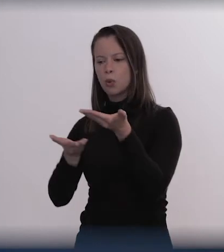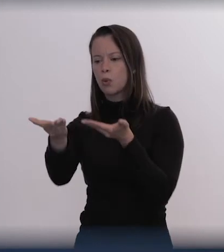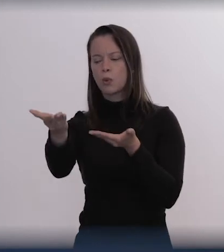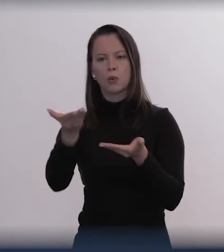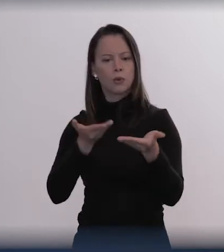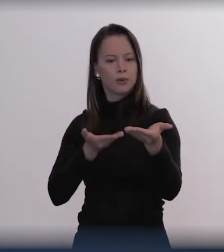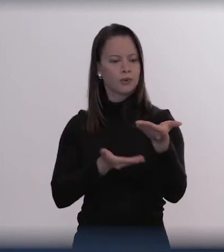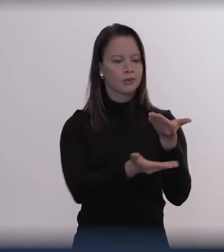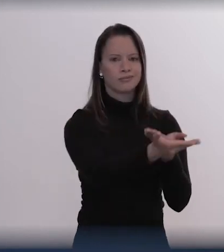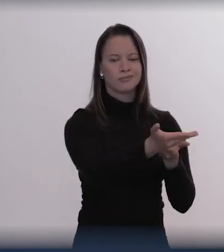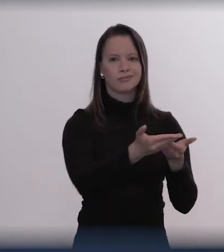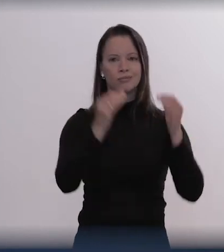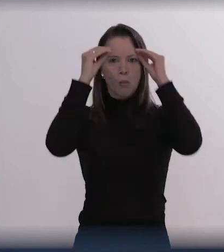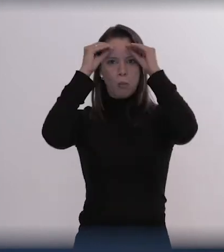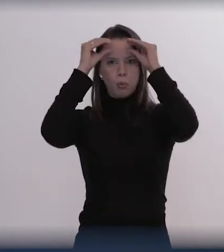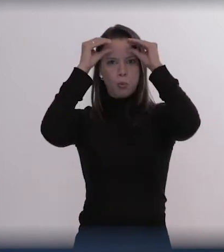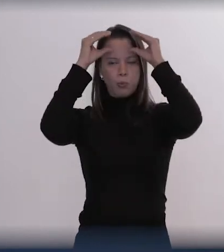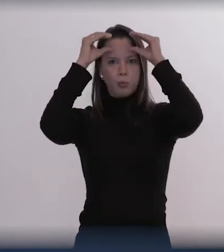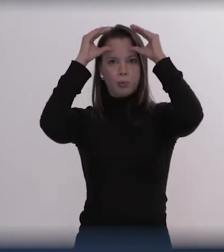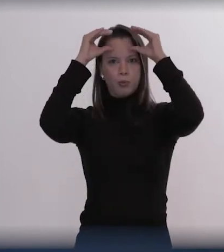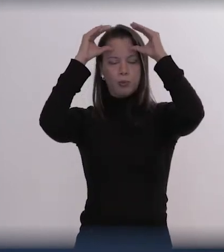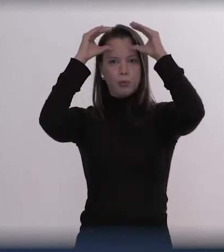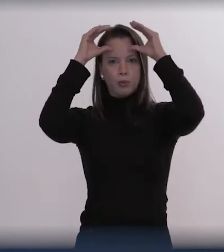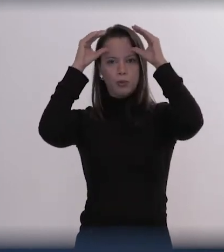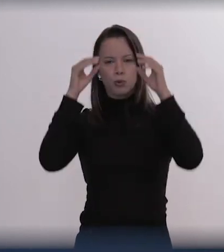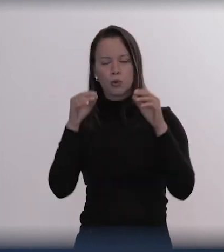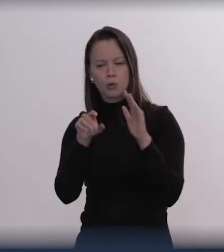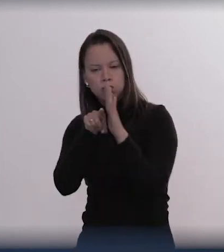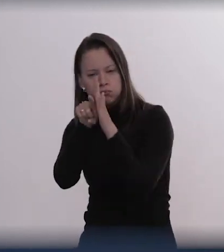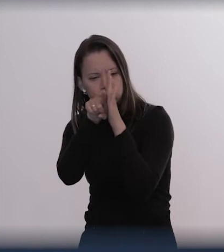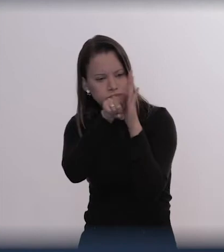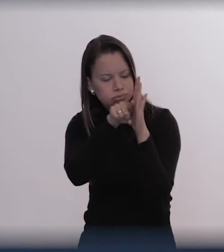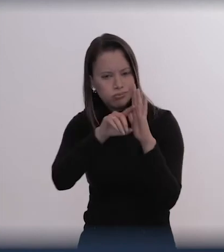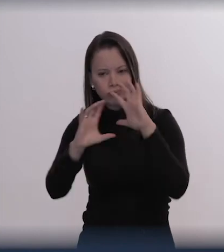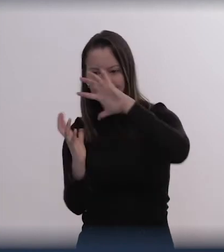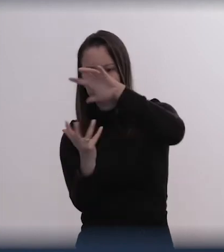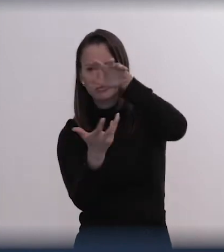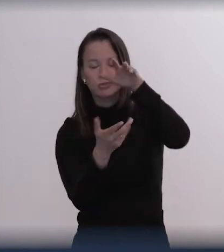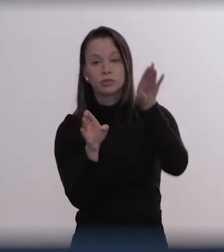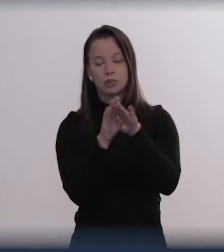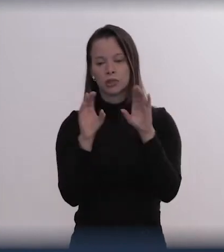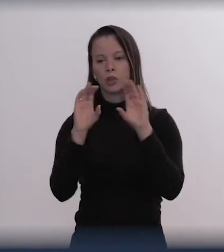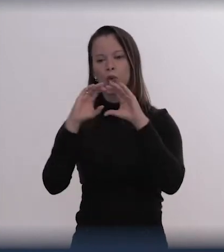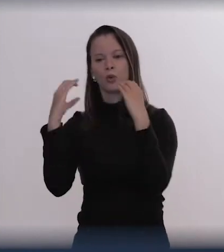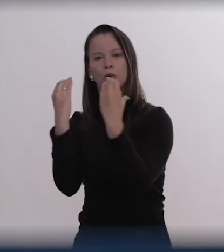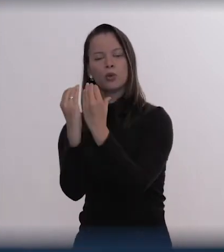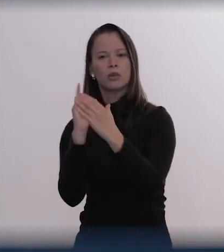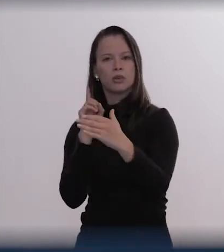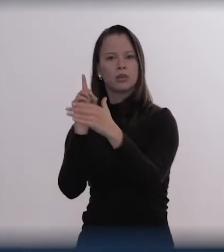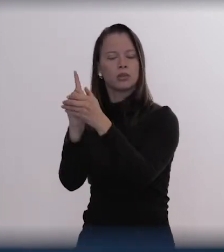de construção de conhecimento, de exploração do mundo, de possibilidade de fazer parte de uma comunidade